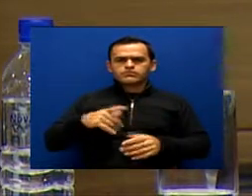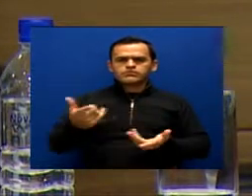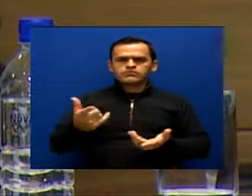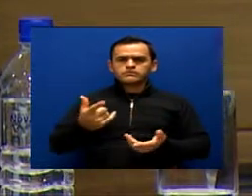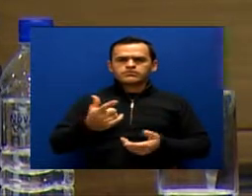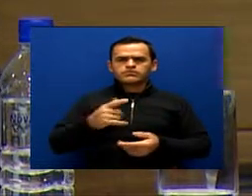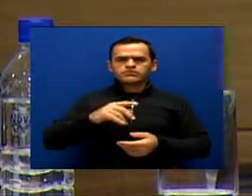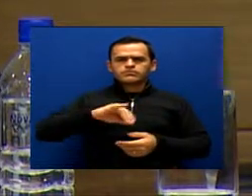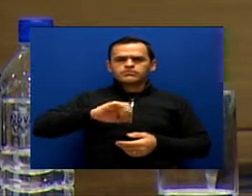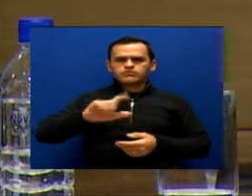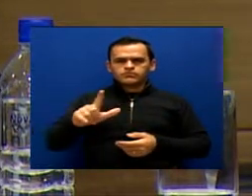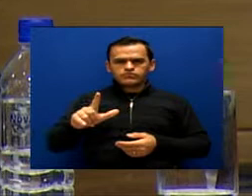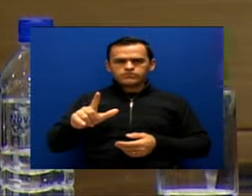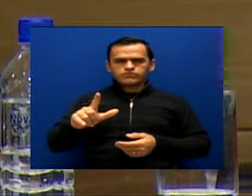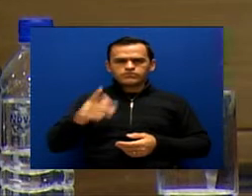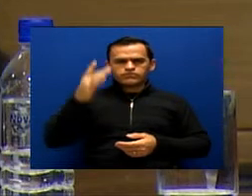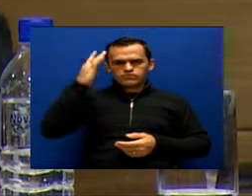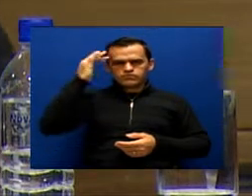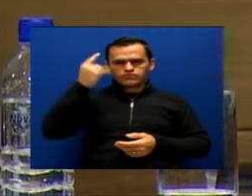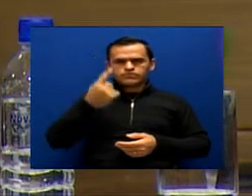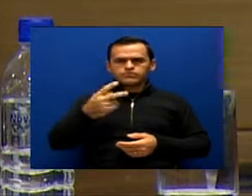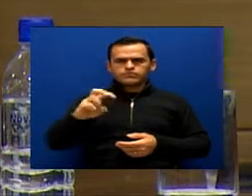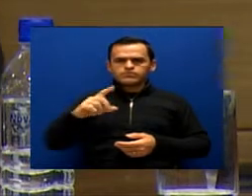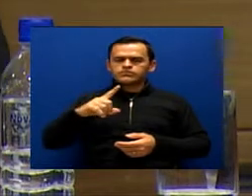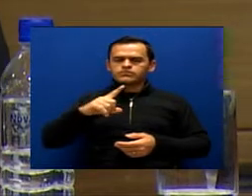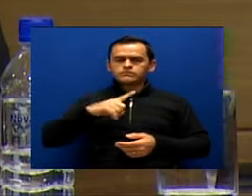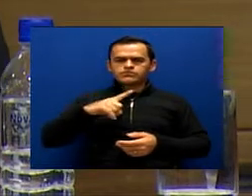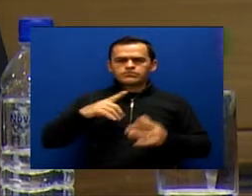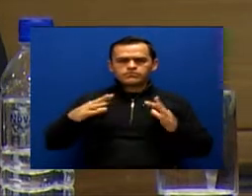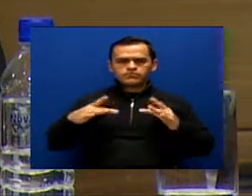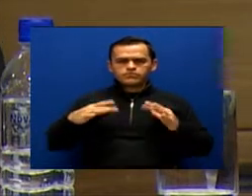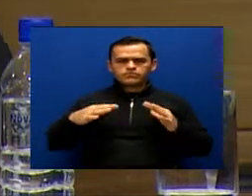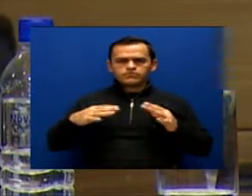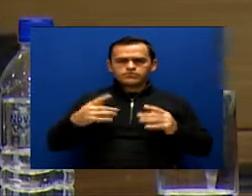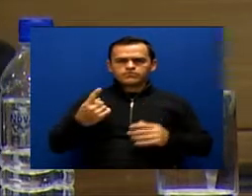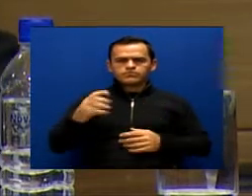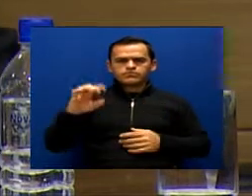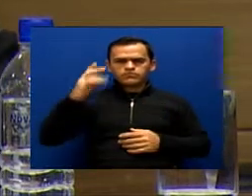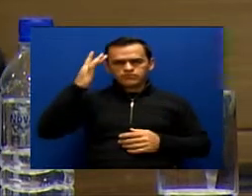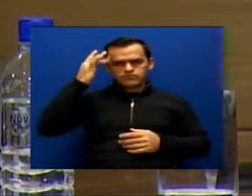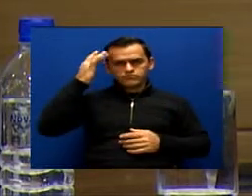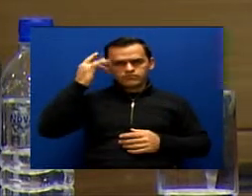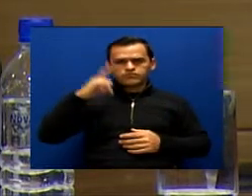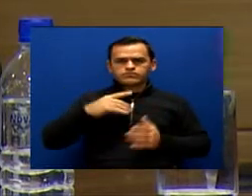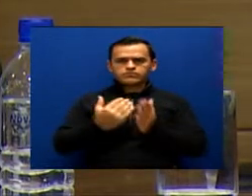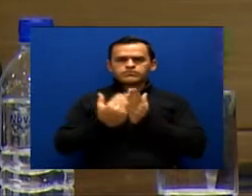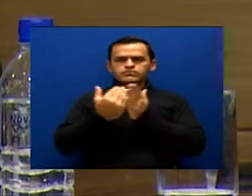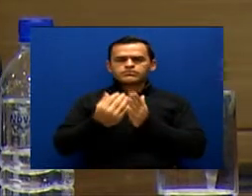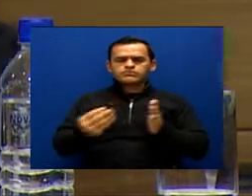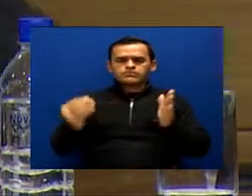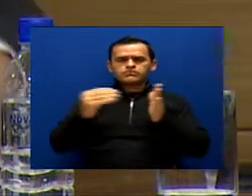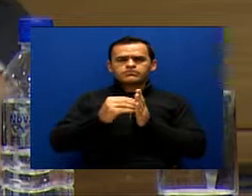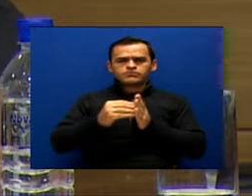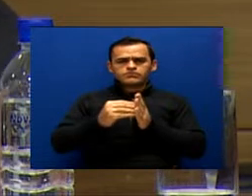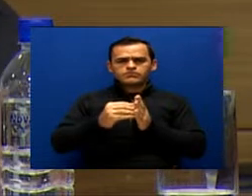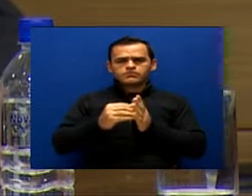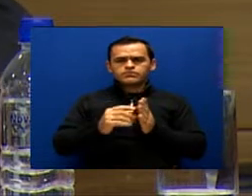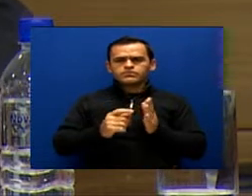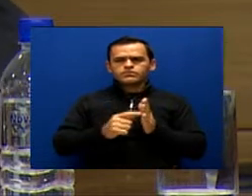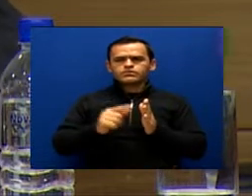aí, né, os professores e diretores têm o direito ao recesso e foram só acrescentados aqui alguma